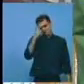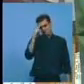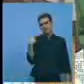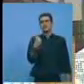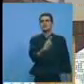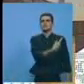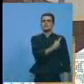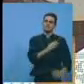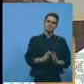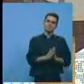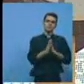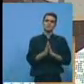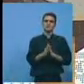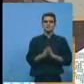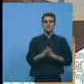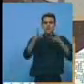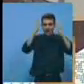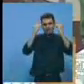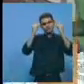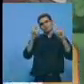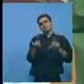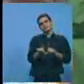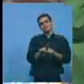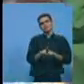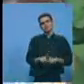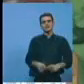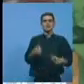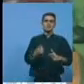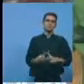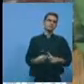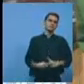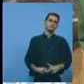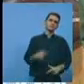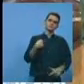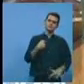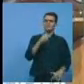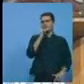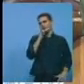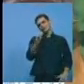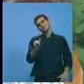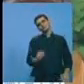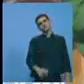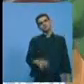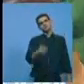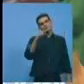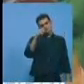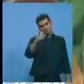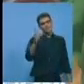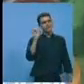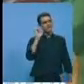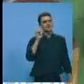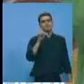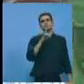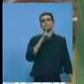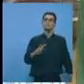Então eu peço a você agora, que por um instante feche os seus olhos, e pense o